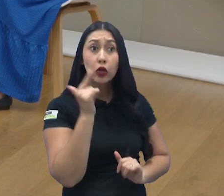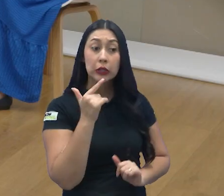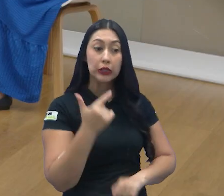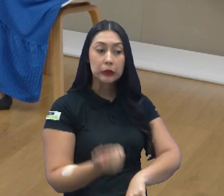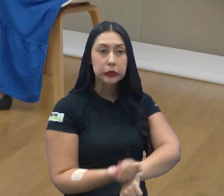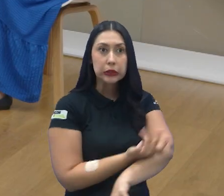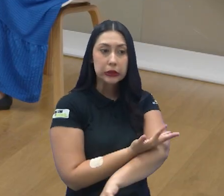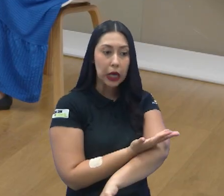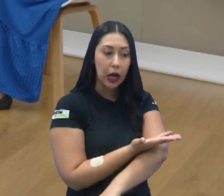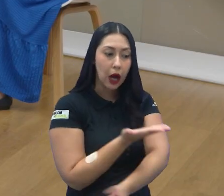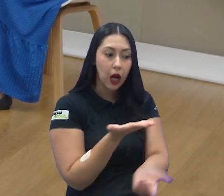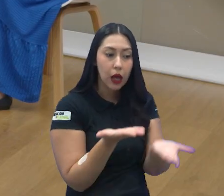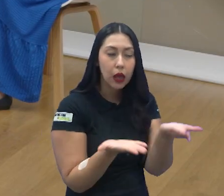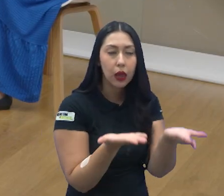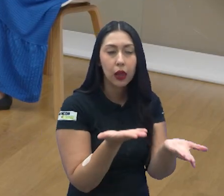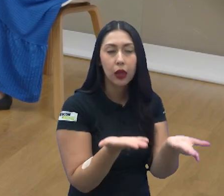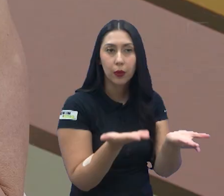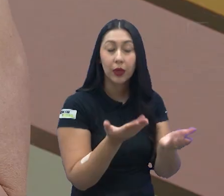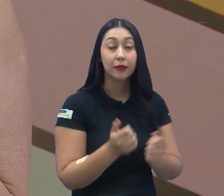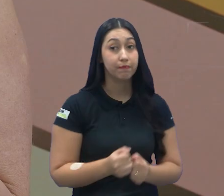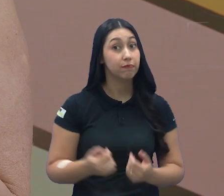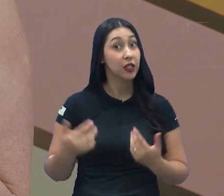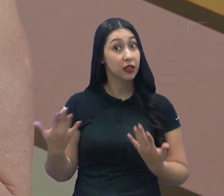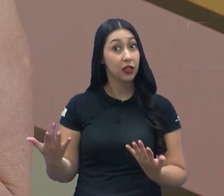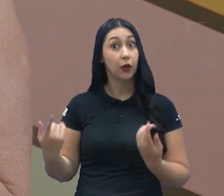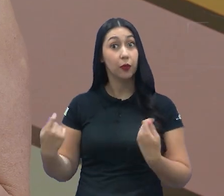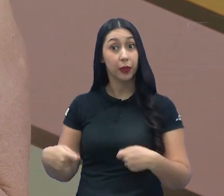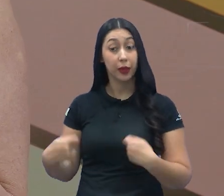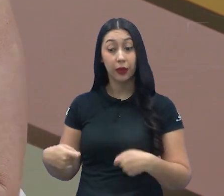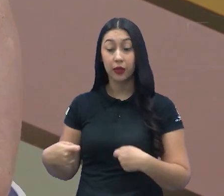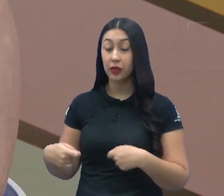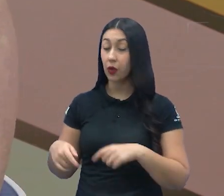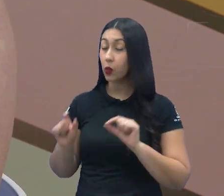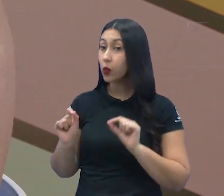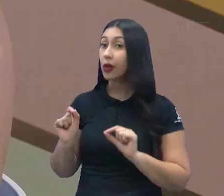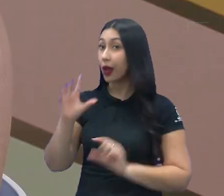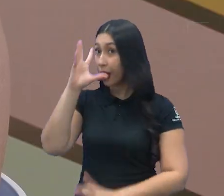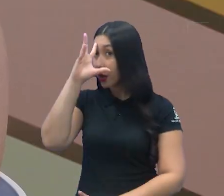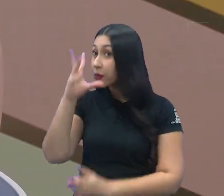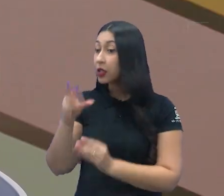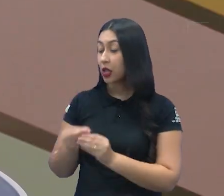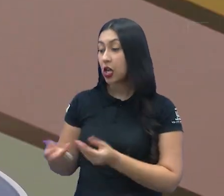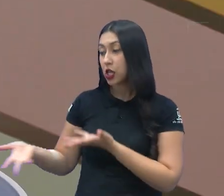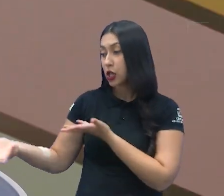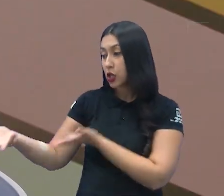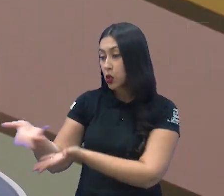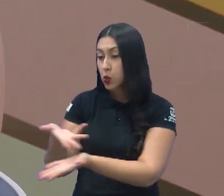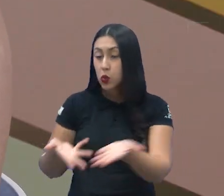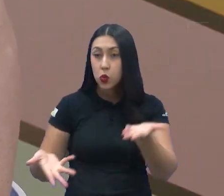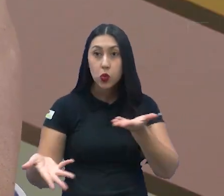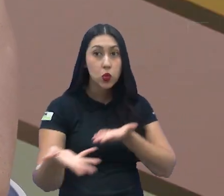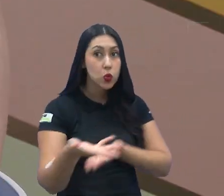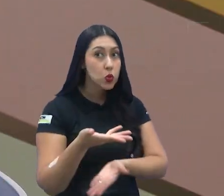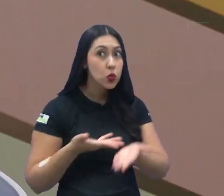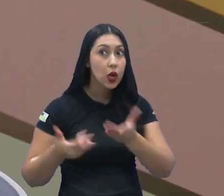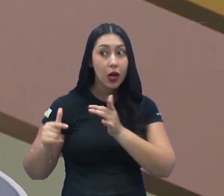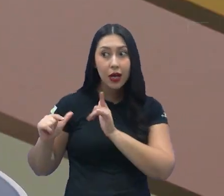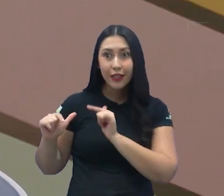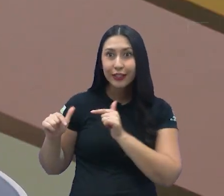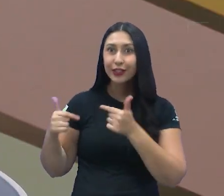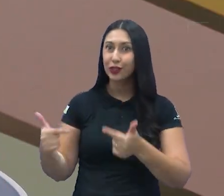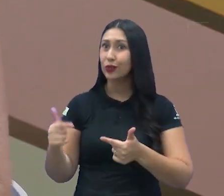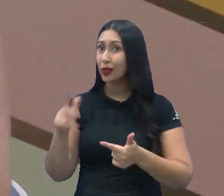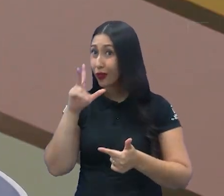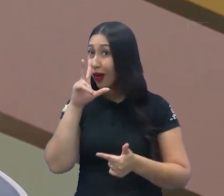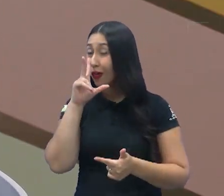emocional? Então, primeiro ele precisa entender assim, que a forma como ele se relaciona com o mundo é de uma ação muito forte no